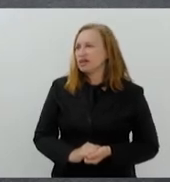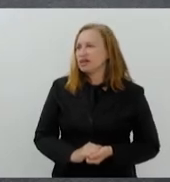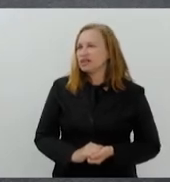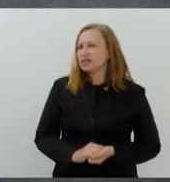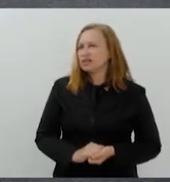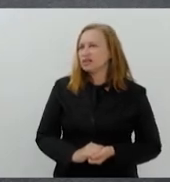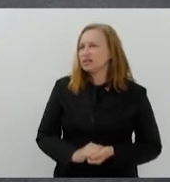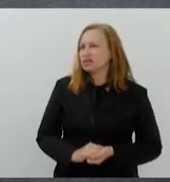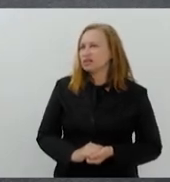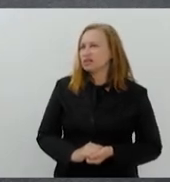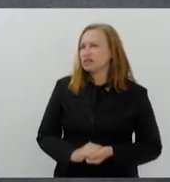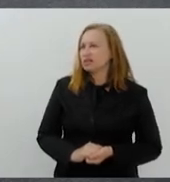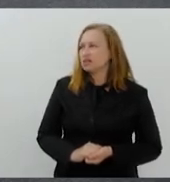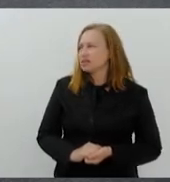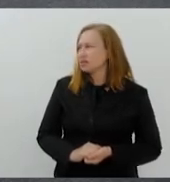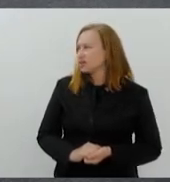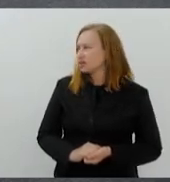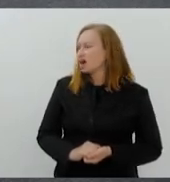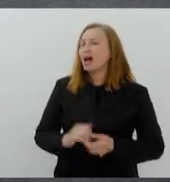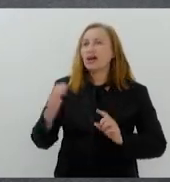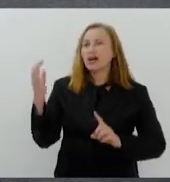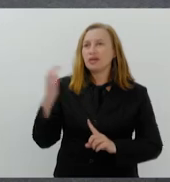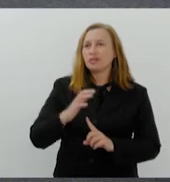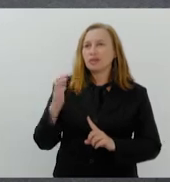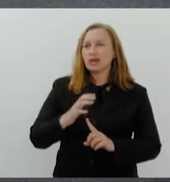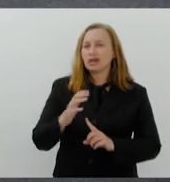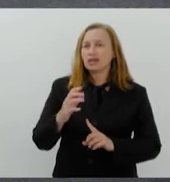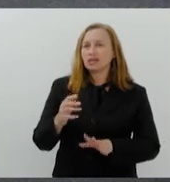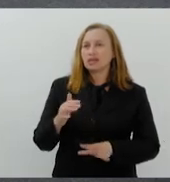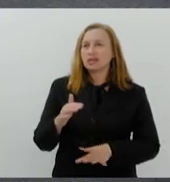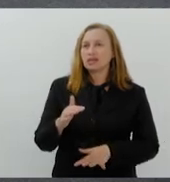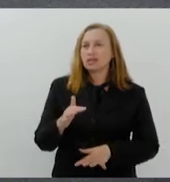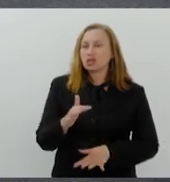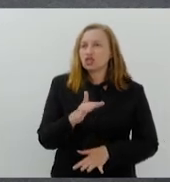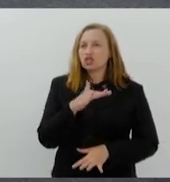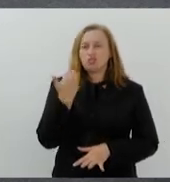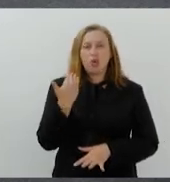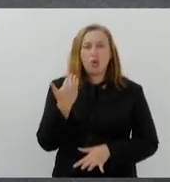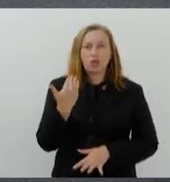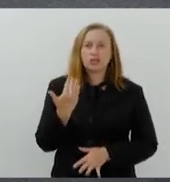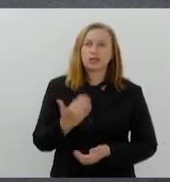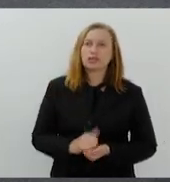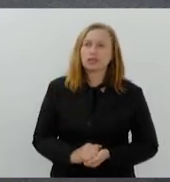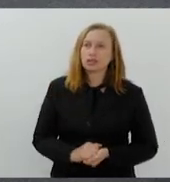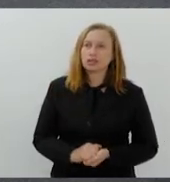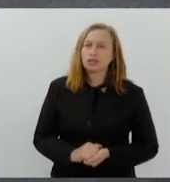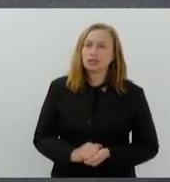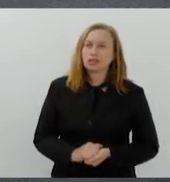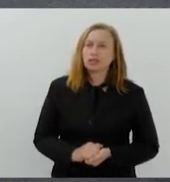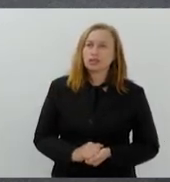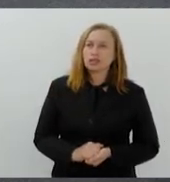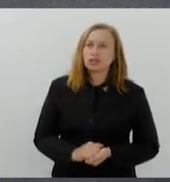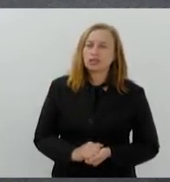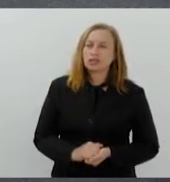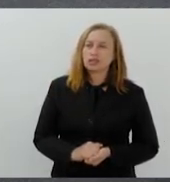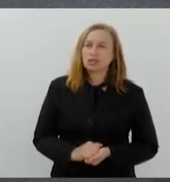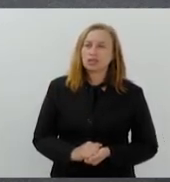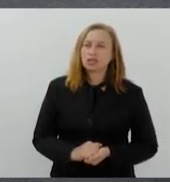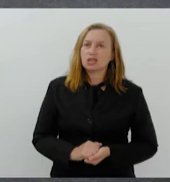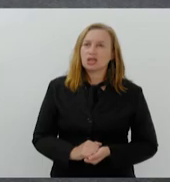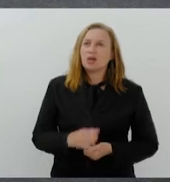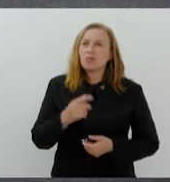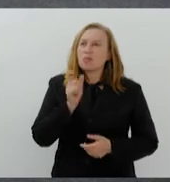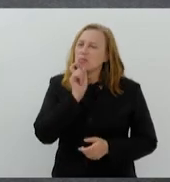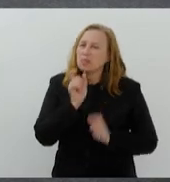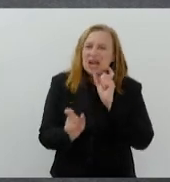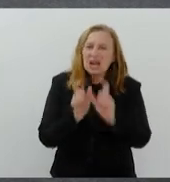covarde, de morte, via e-mail não identificado. A ameaça contém insultos transfóbicos